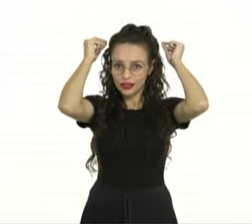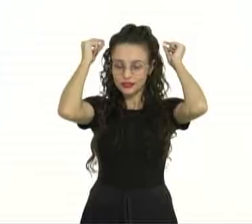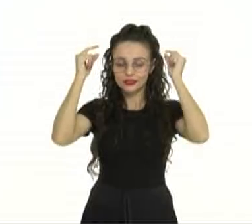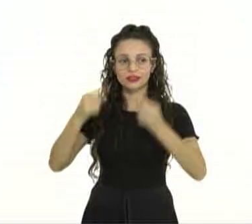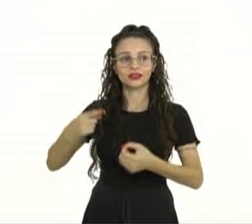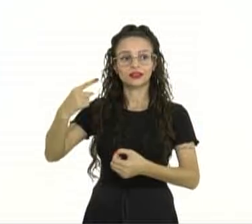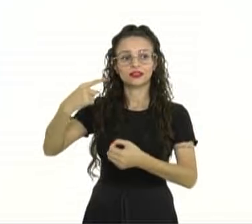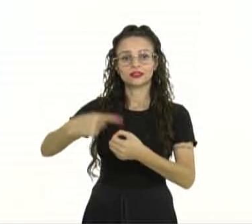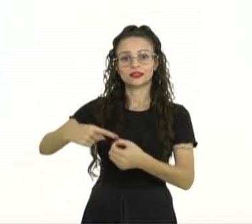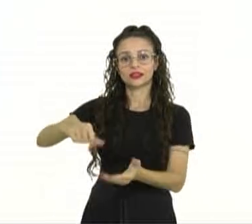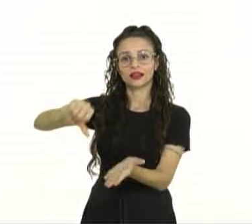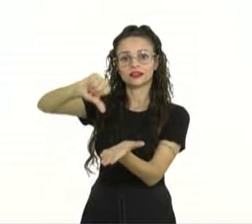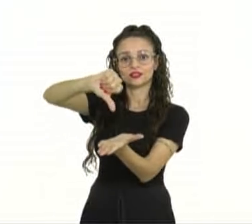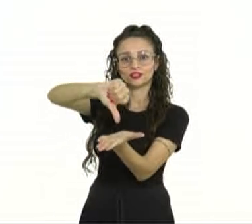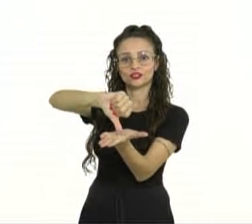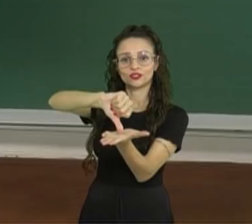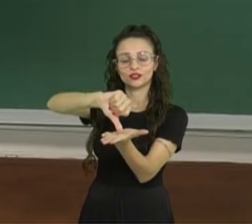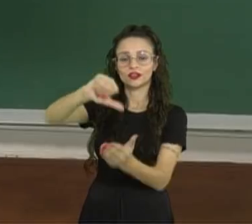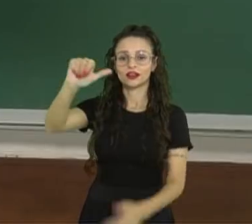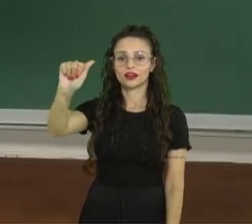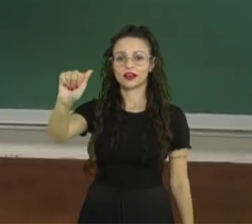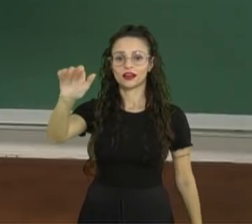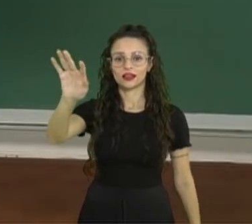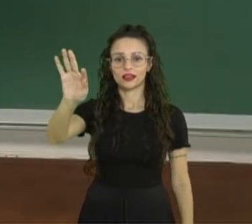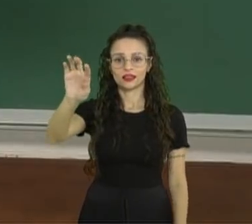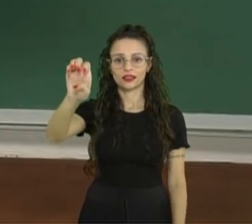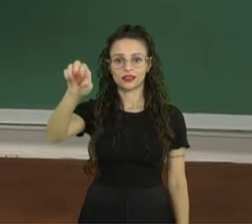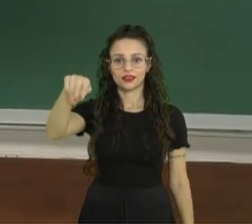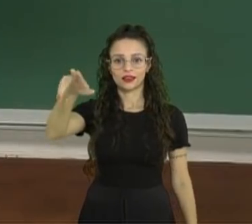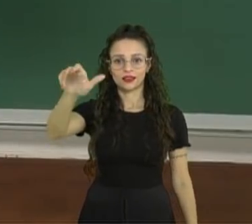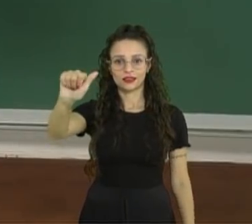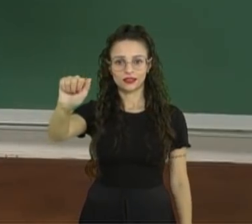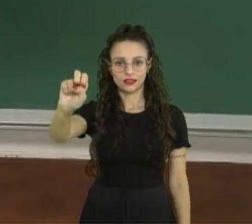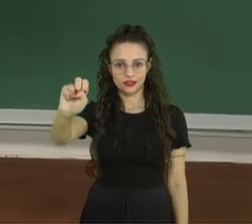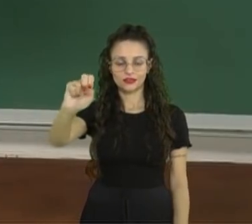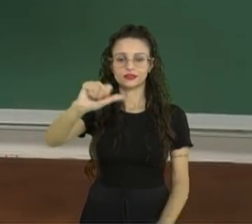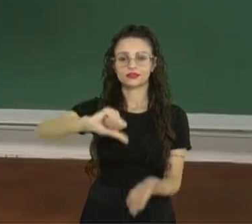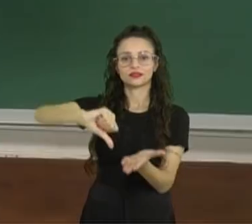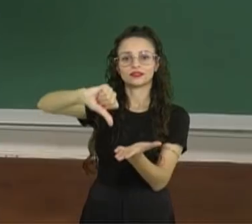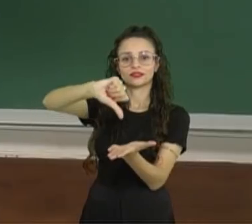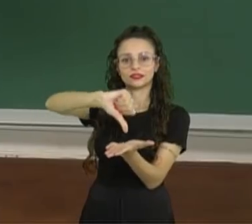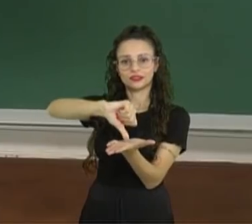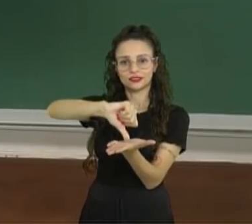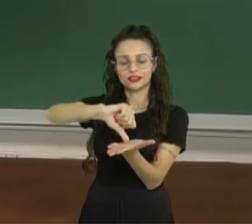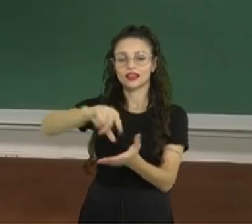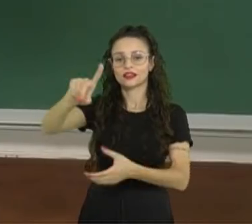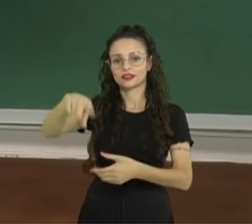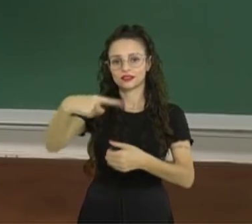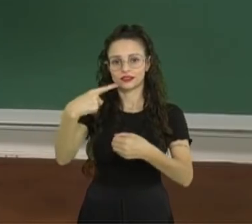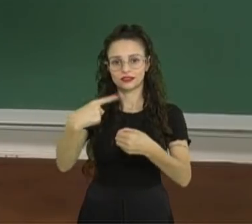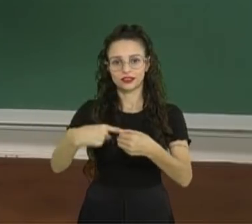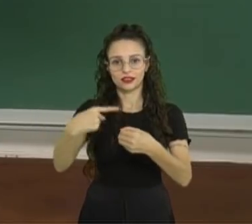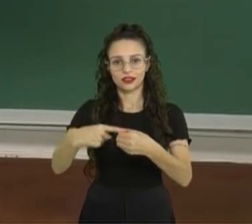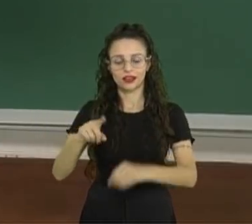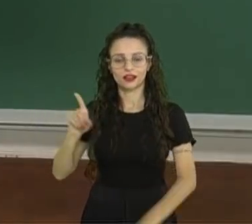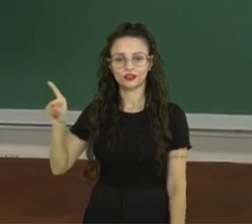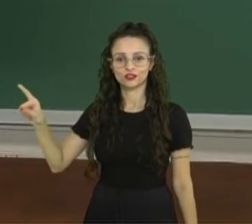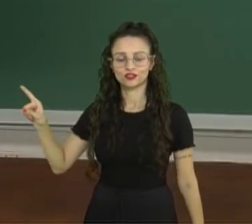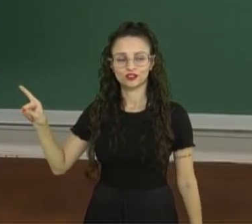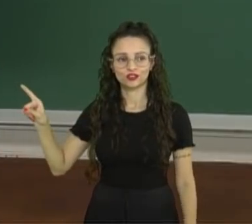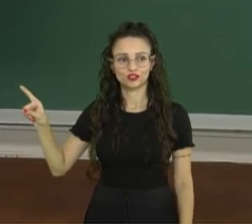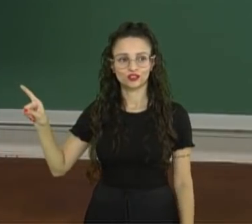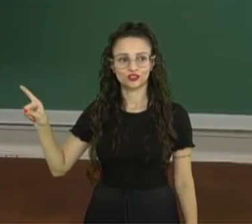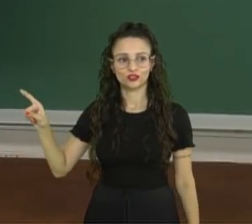cidade de Atenas. Atena é a deusa do Monte Olimpo. Atenas é a cidade